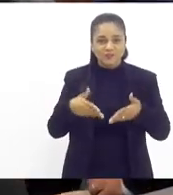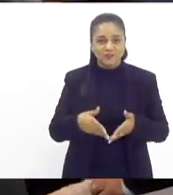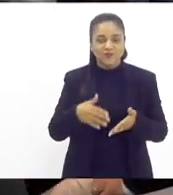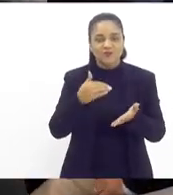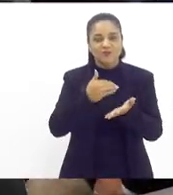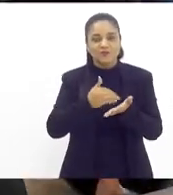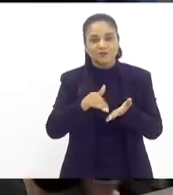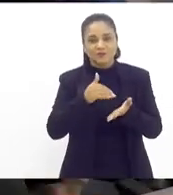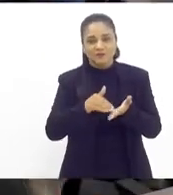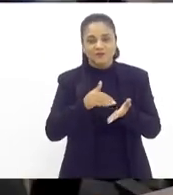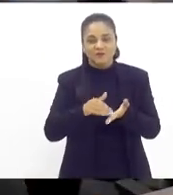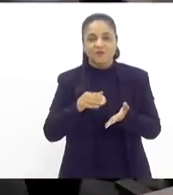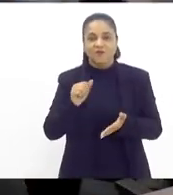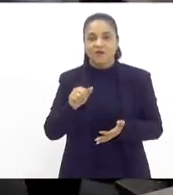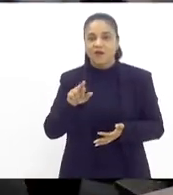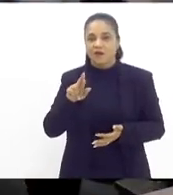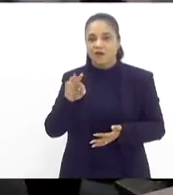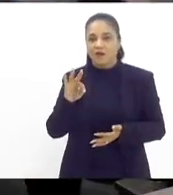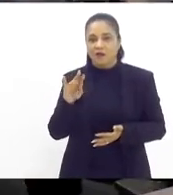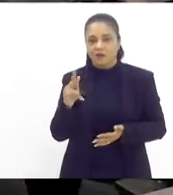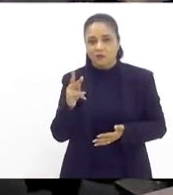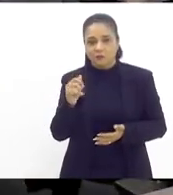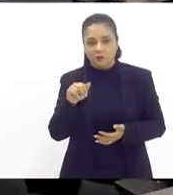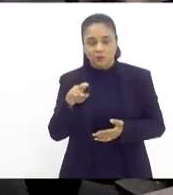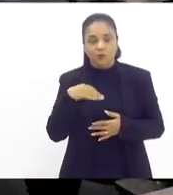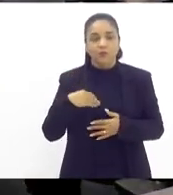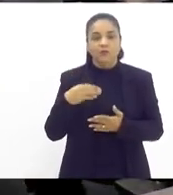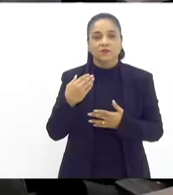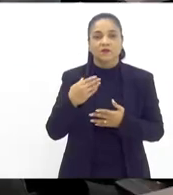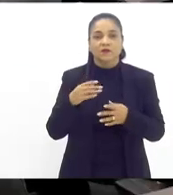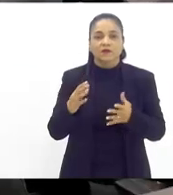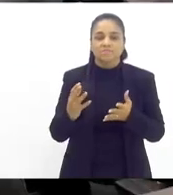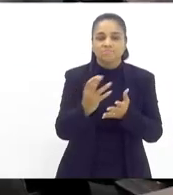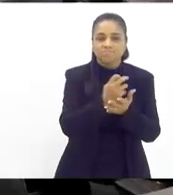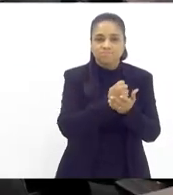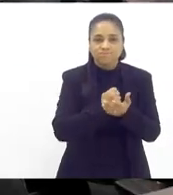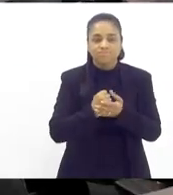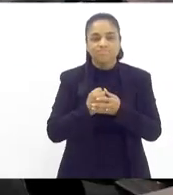de Tributação também. Perfeito. Auditor da Receita Federal. Cumprimentar o